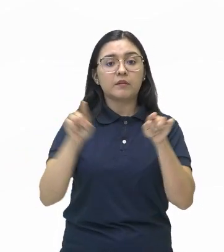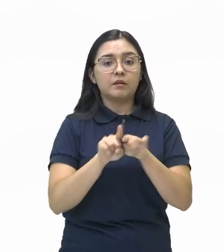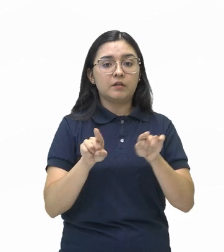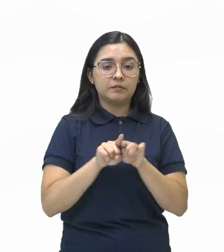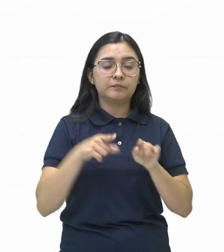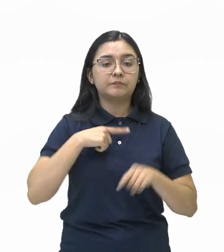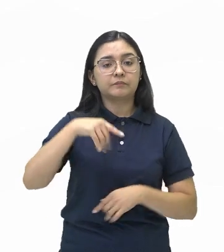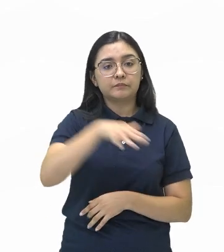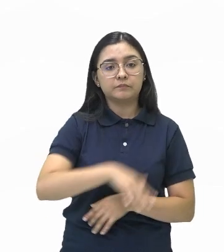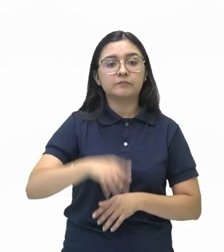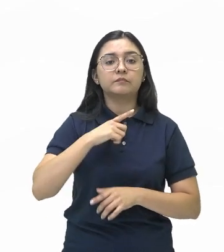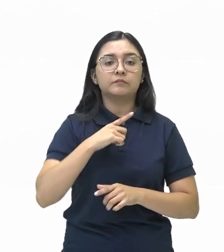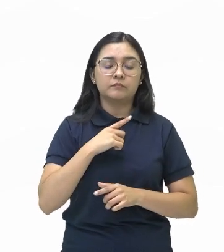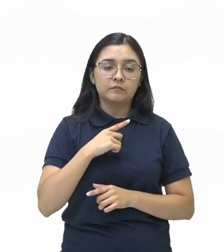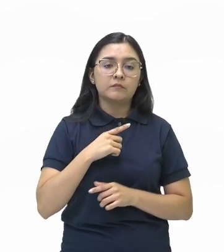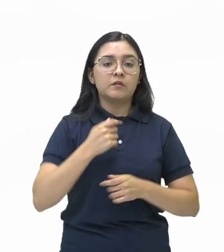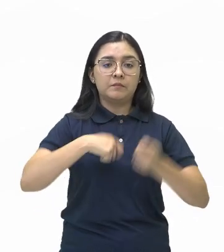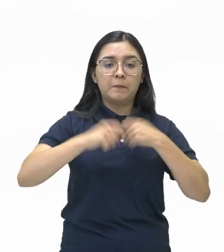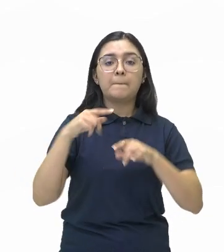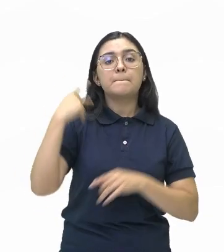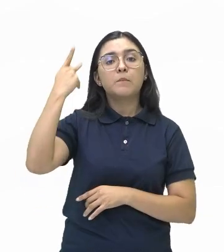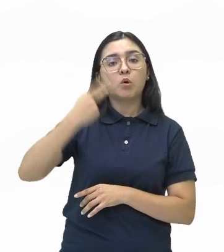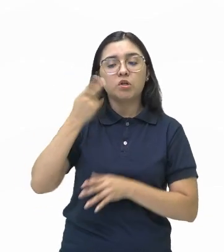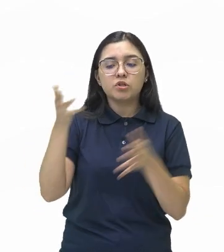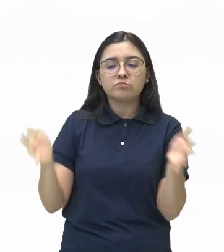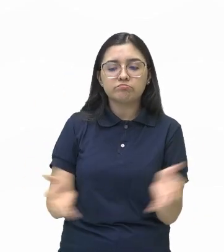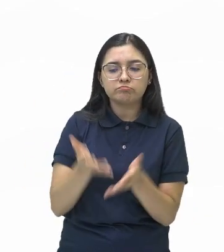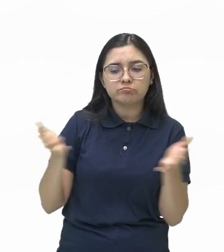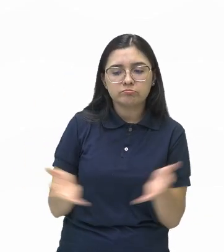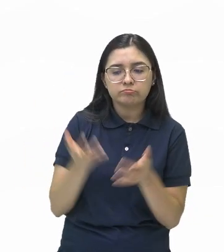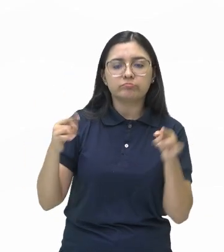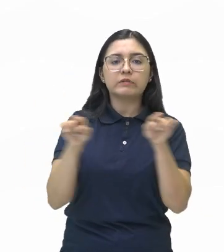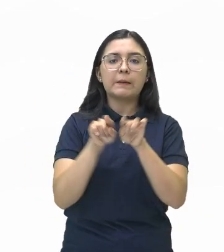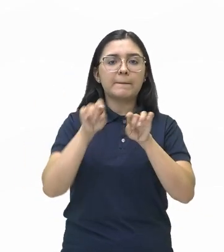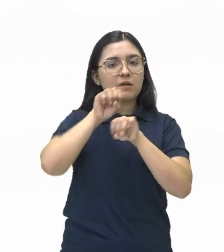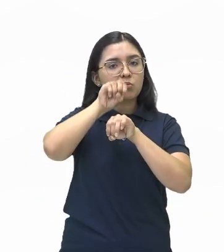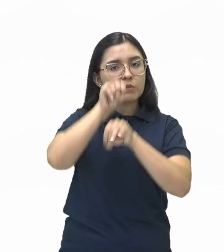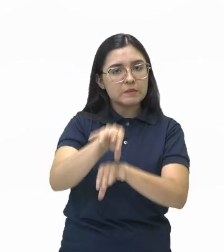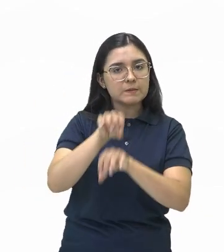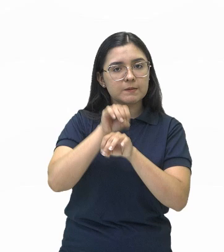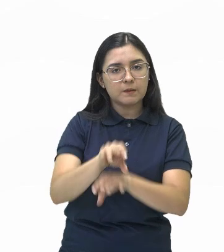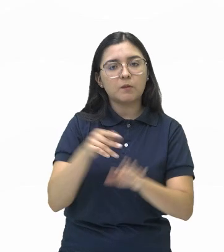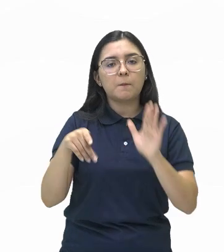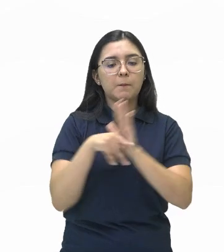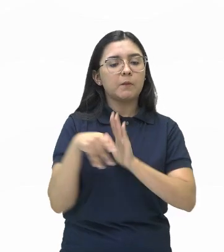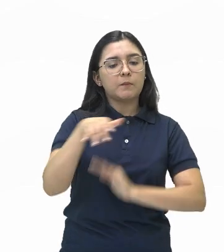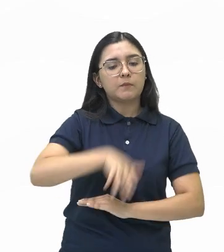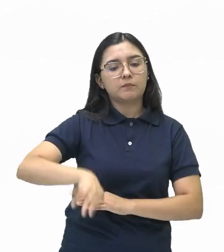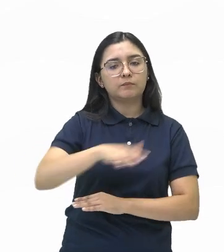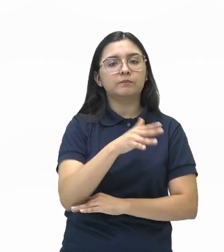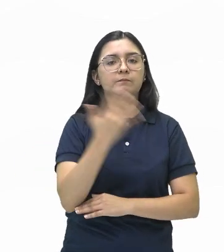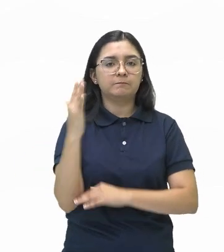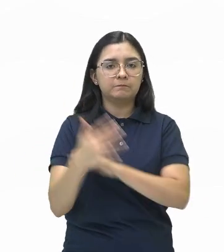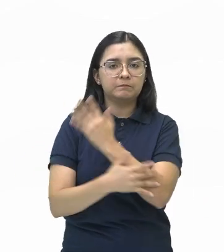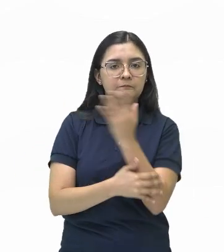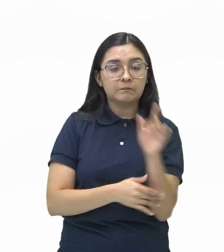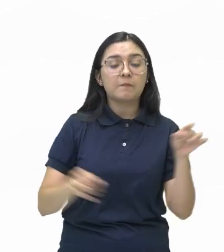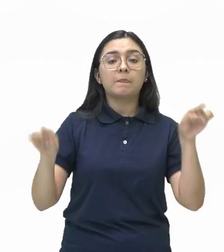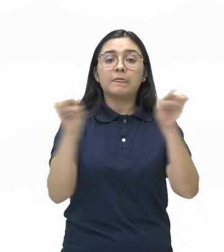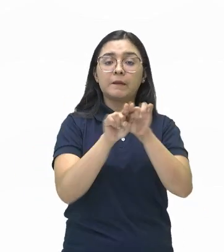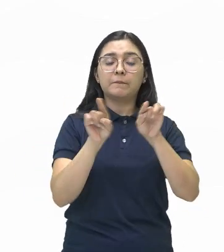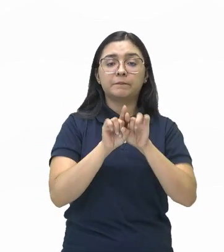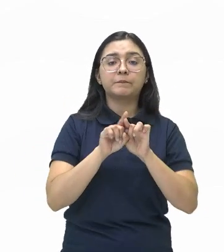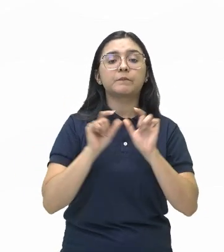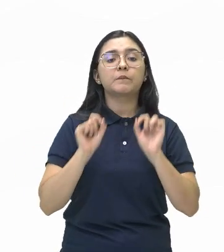zoneamento ecológico econômico, uma política de incentivos, uma educação ambiental, além daquilo que